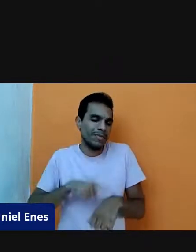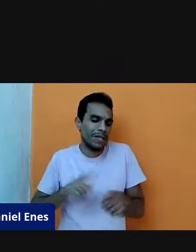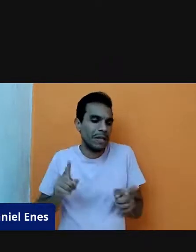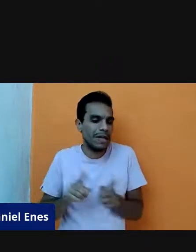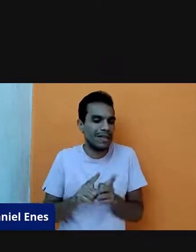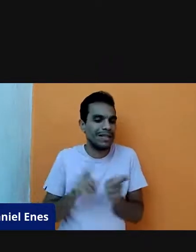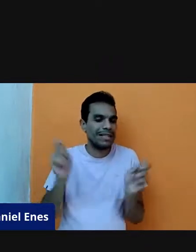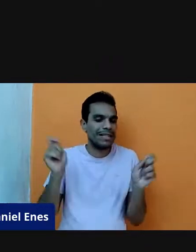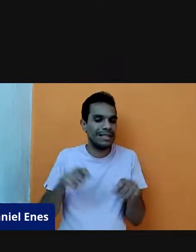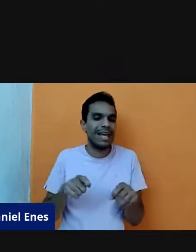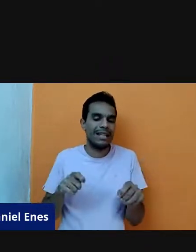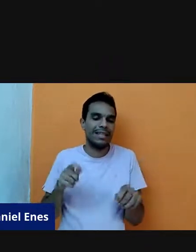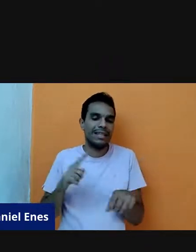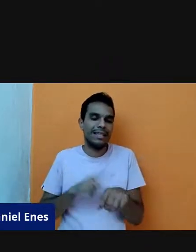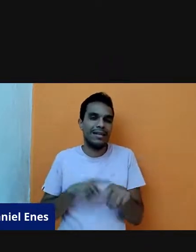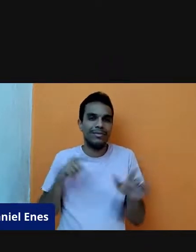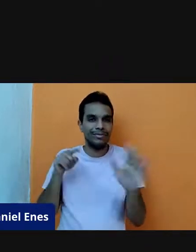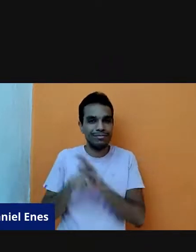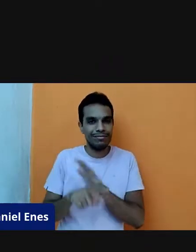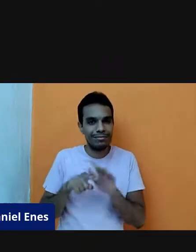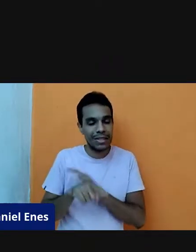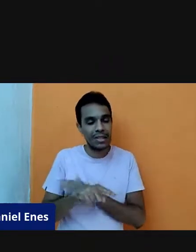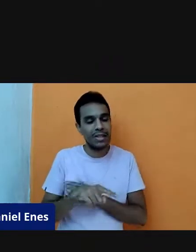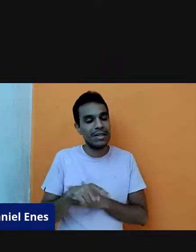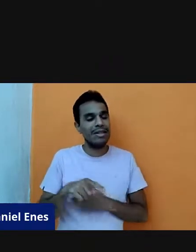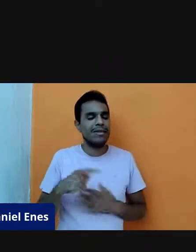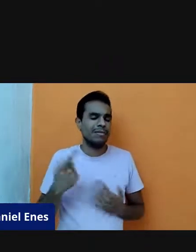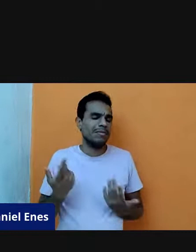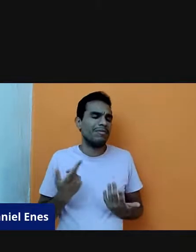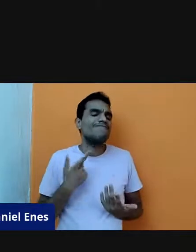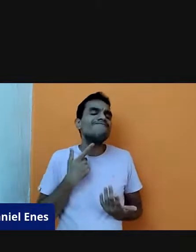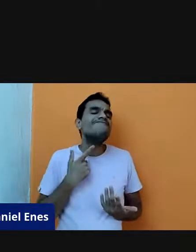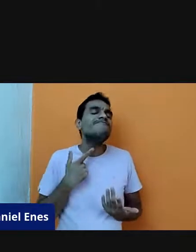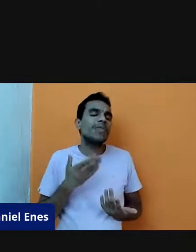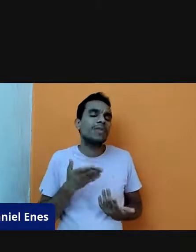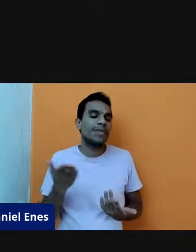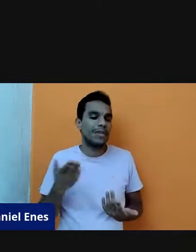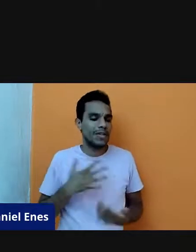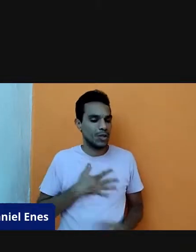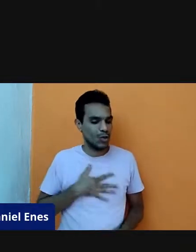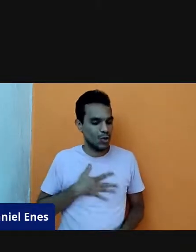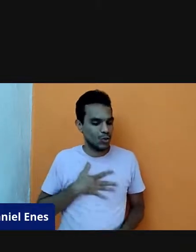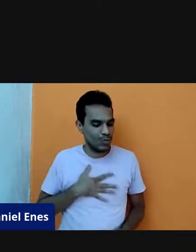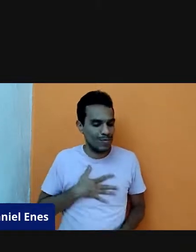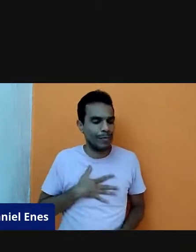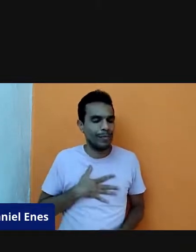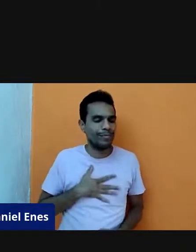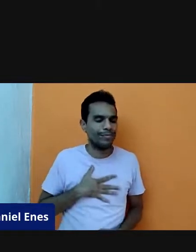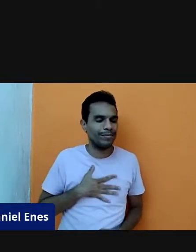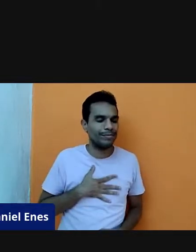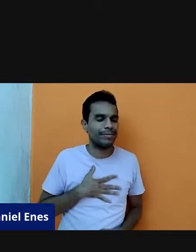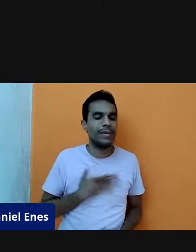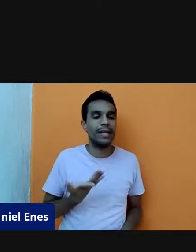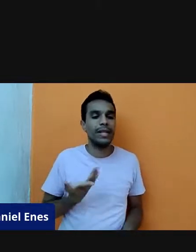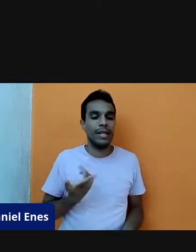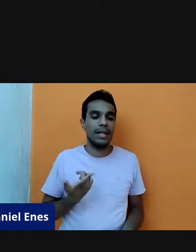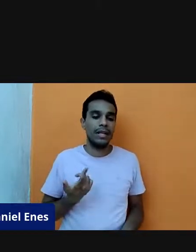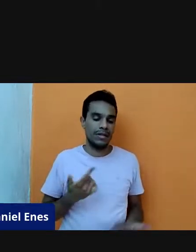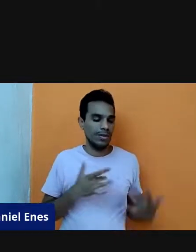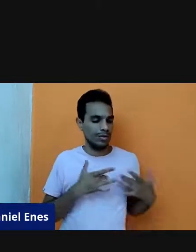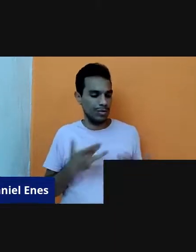das perguntas. Espero que vocês tenham gostado. Qualquer dúvida, estamos aqui à disposição. Márcia, pode